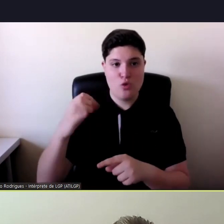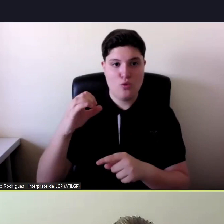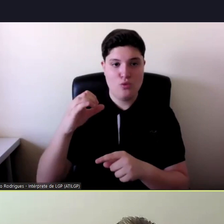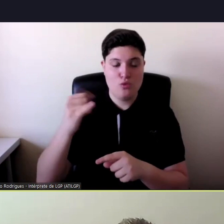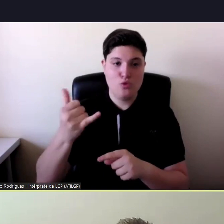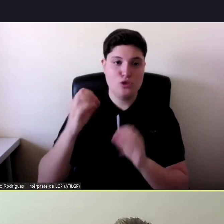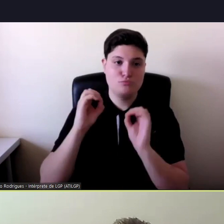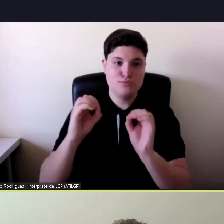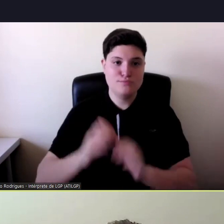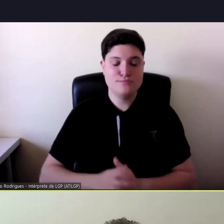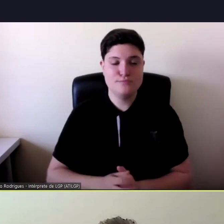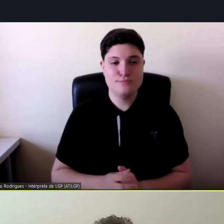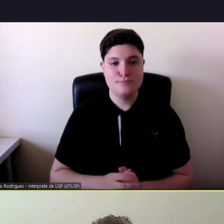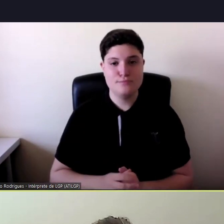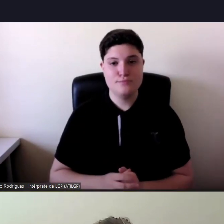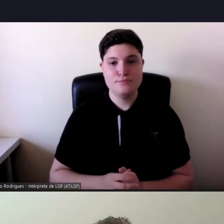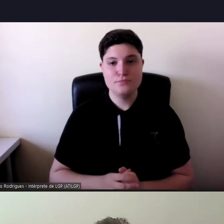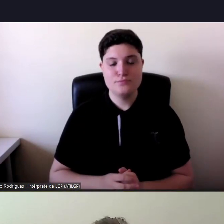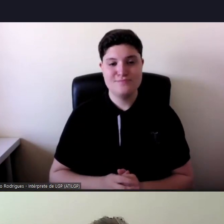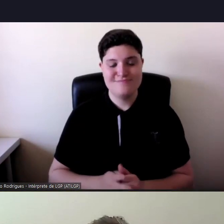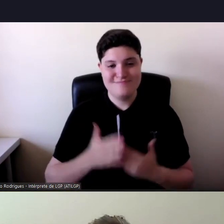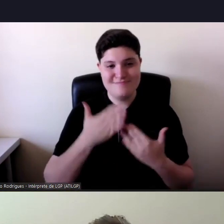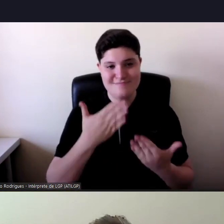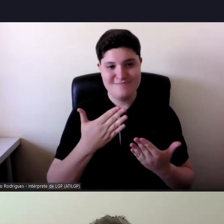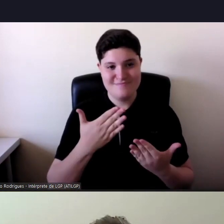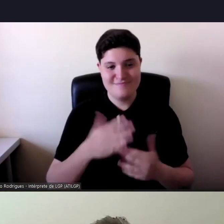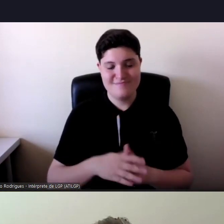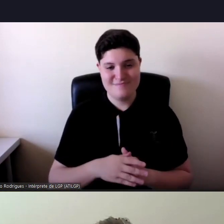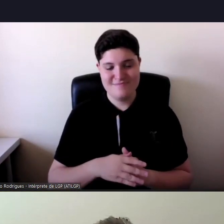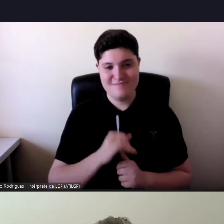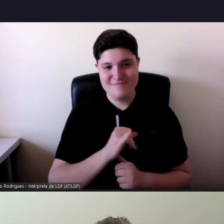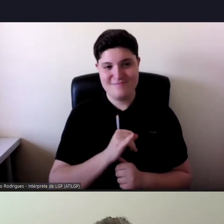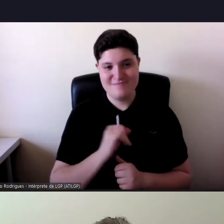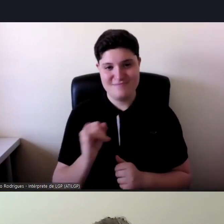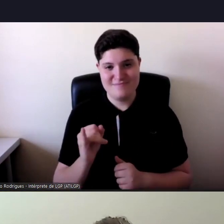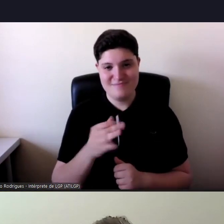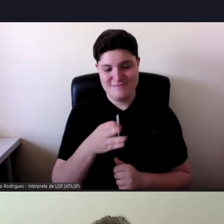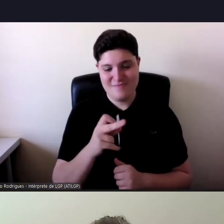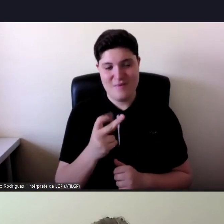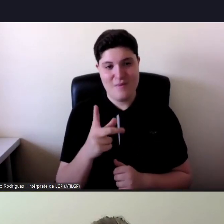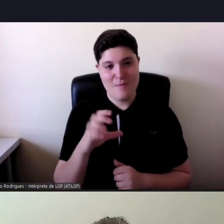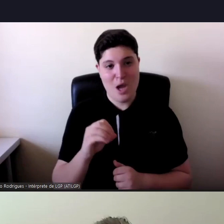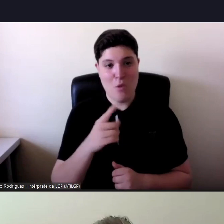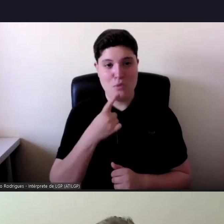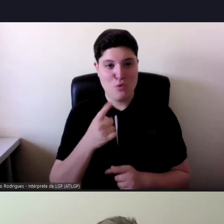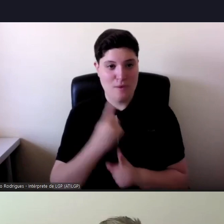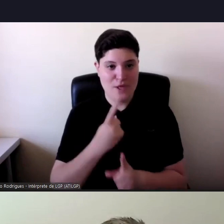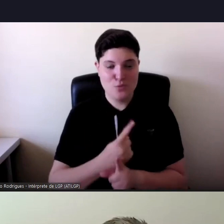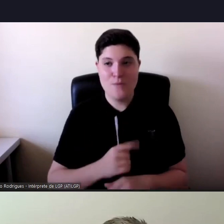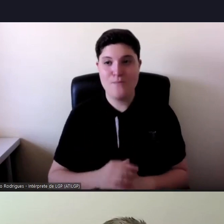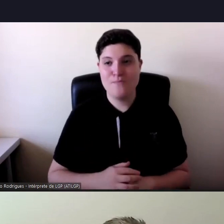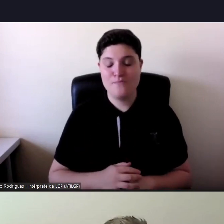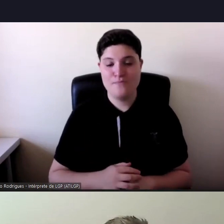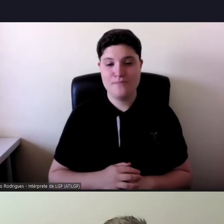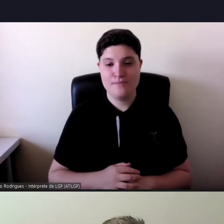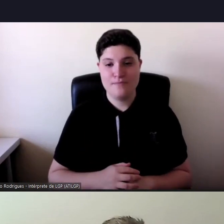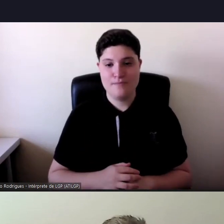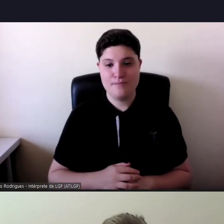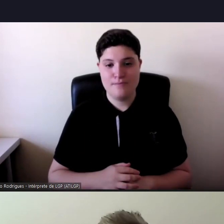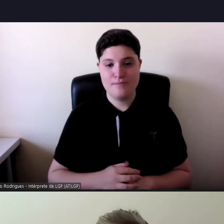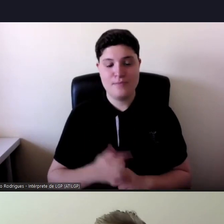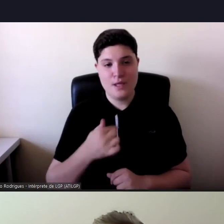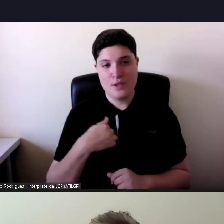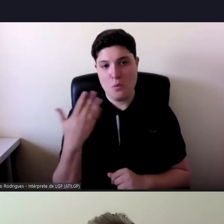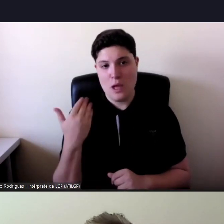existir juridicamente, é uma inexistência em termos das sociedades humanas, na organização das sociedades humanas. E, portanto,